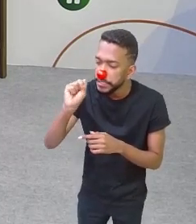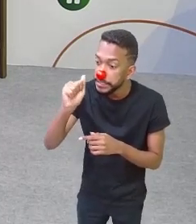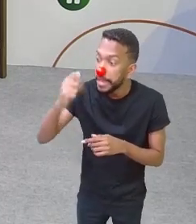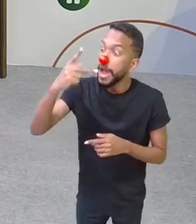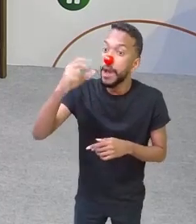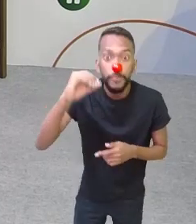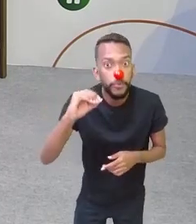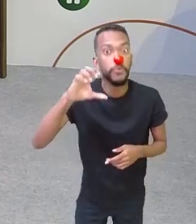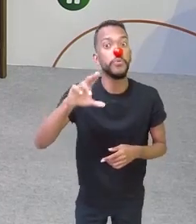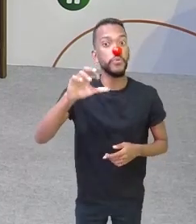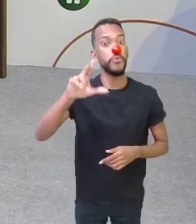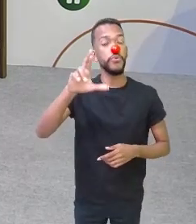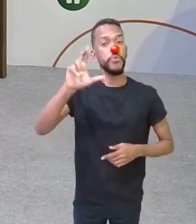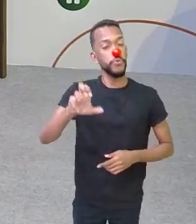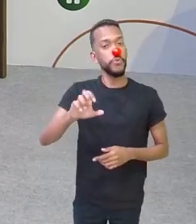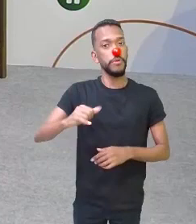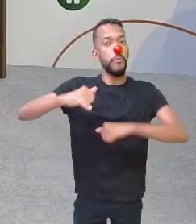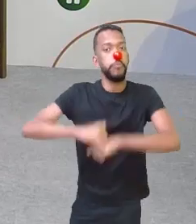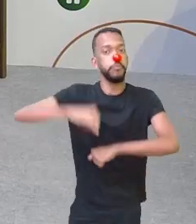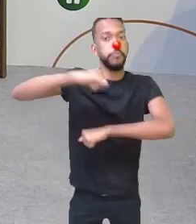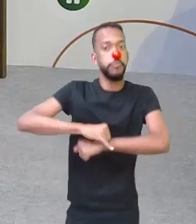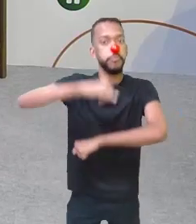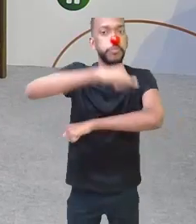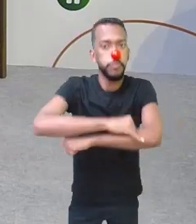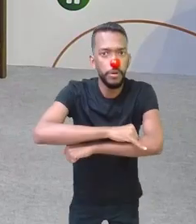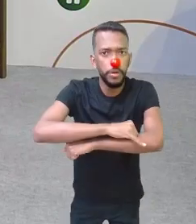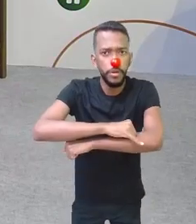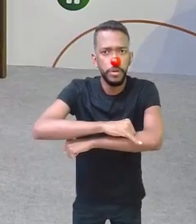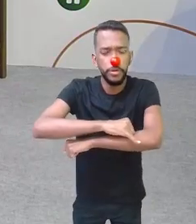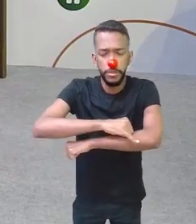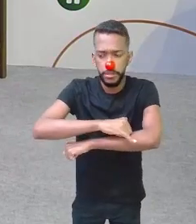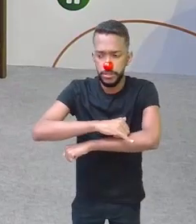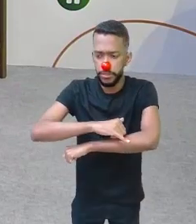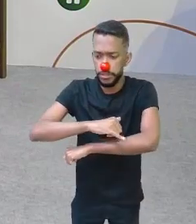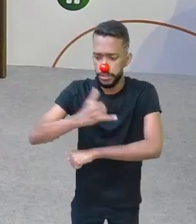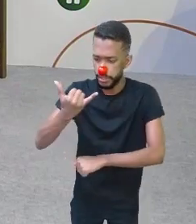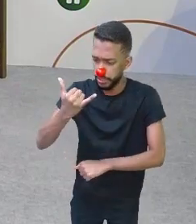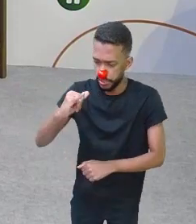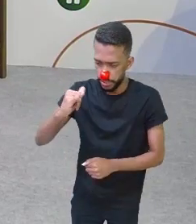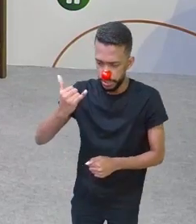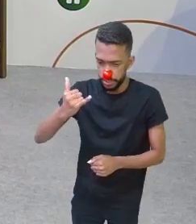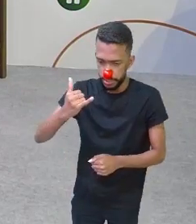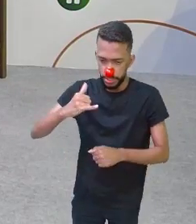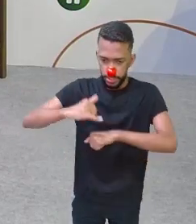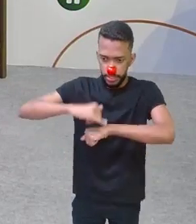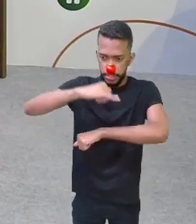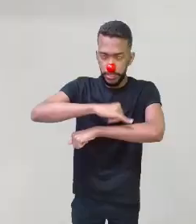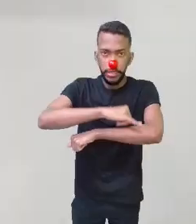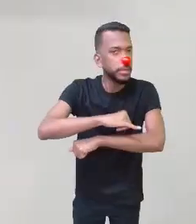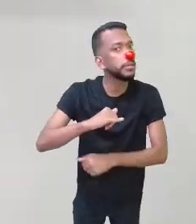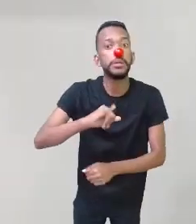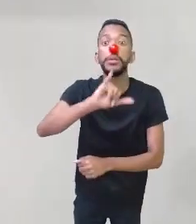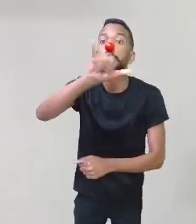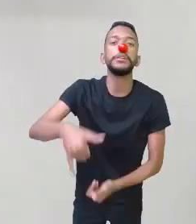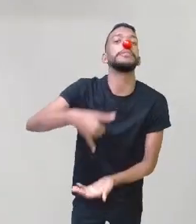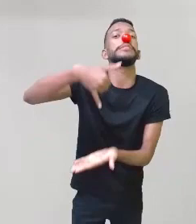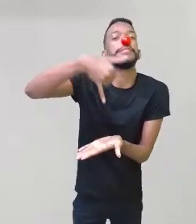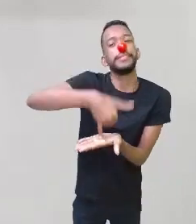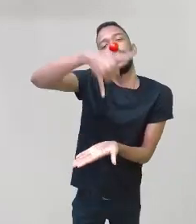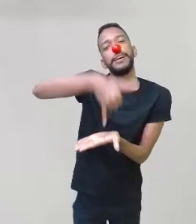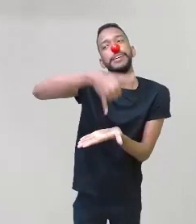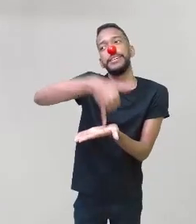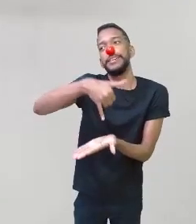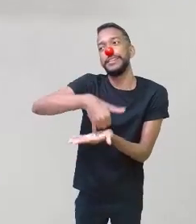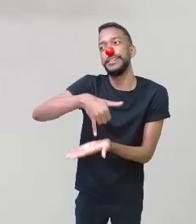sapo cururu! É o sapo cururu! E sapo cururu, menino. Qual é, criança, o personagem? É o